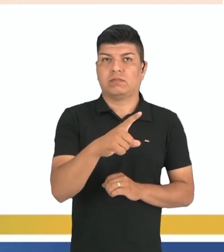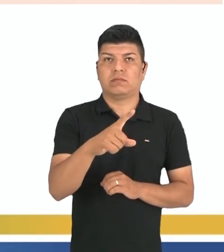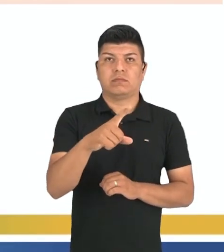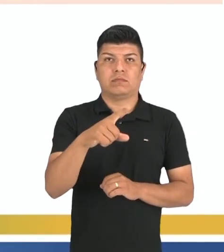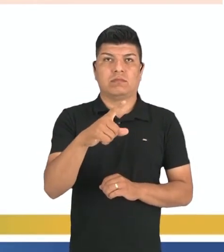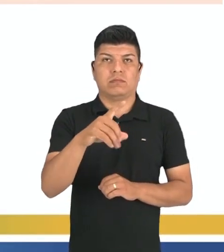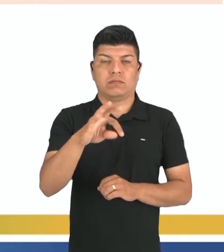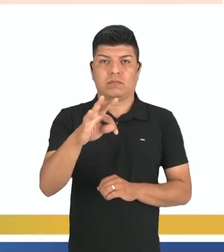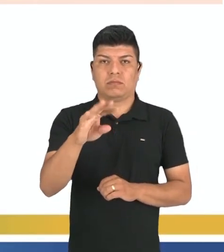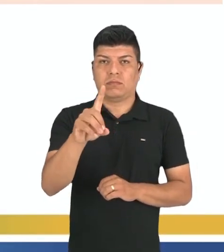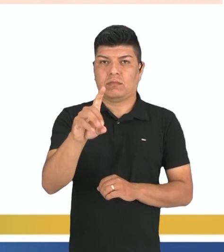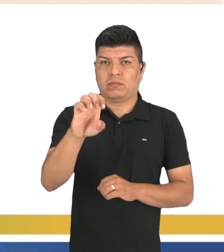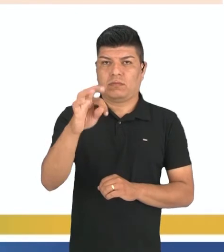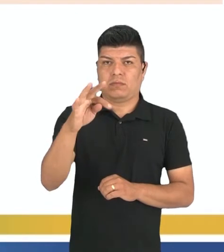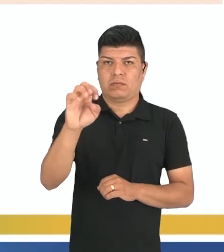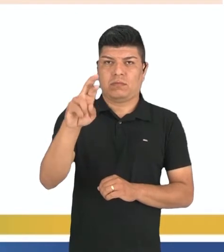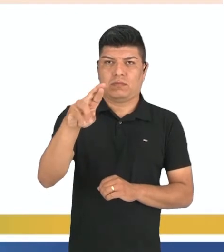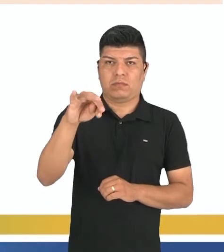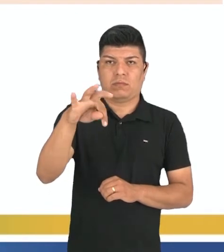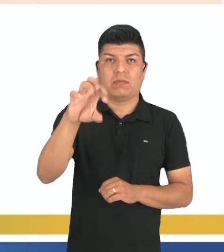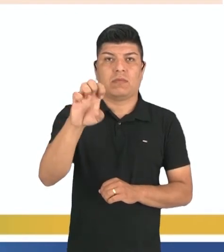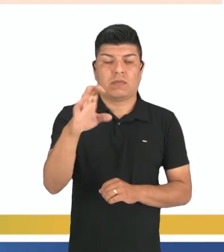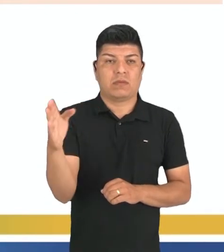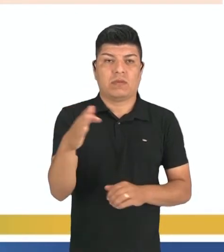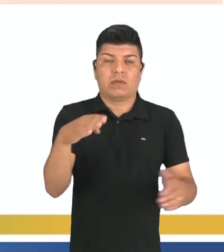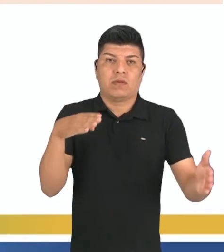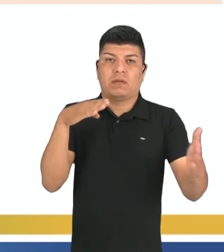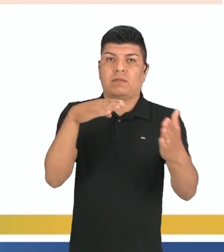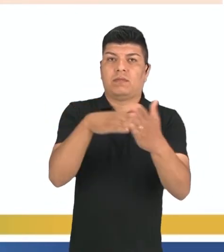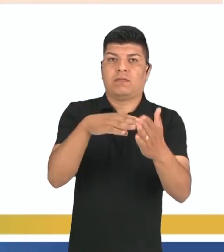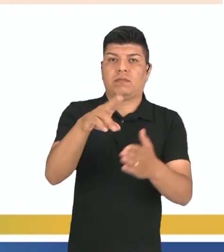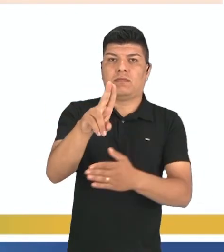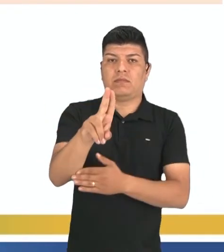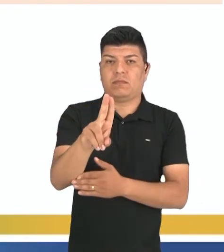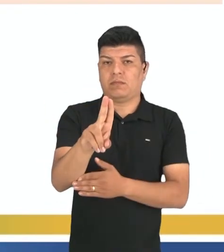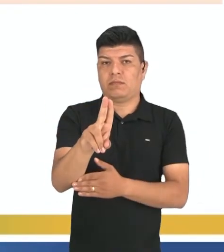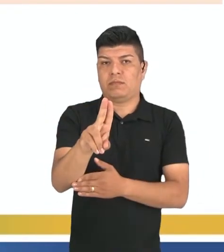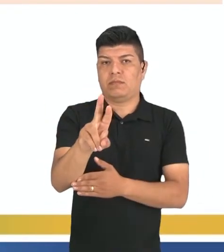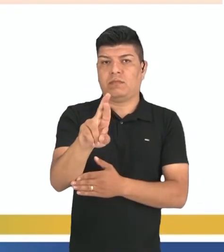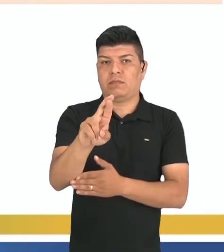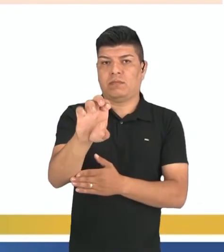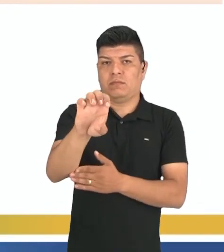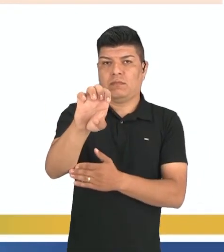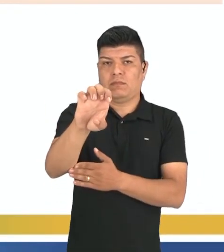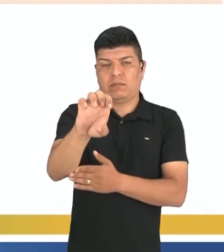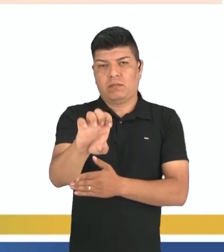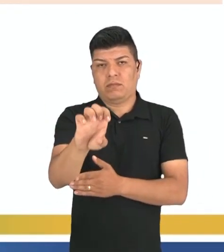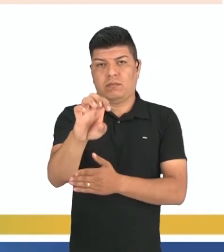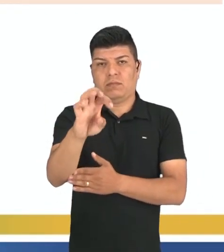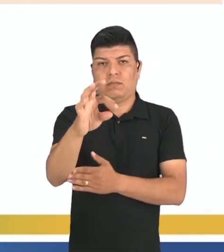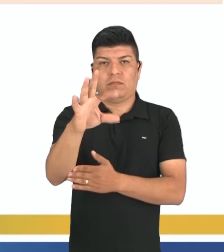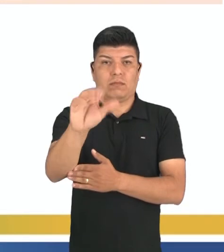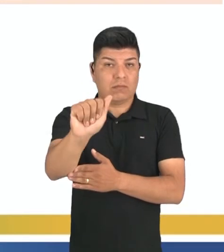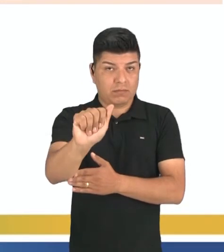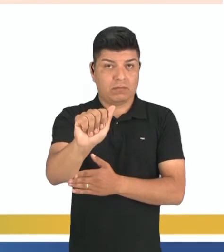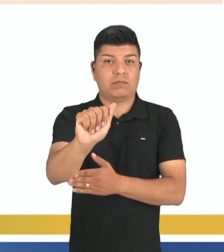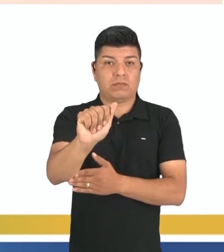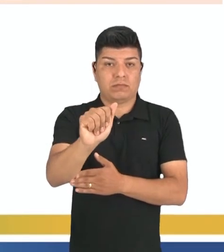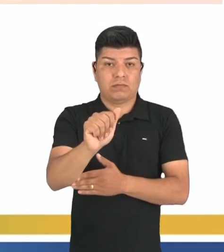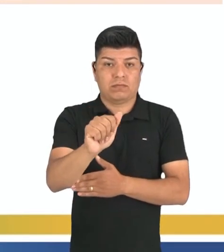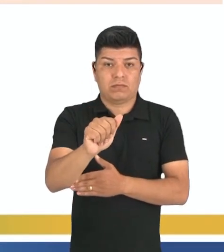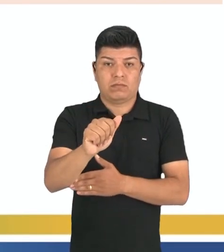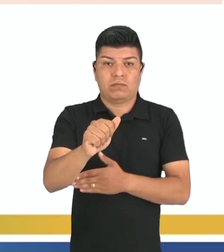deferente em direção à uretra. E nós também observamos que à medida que ele vai passando pelo